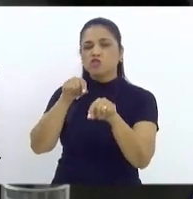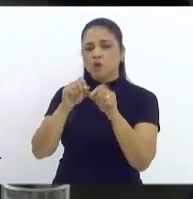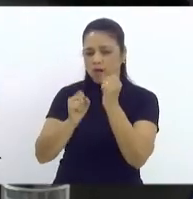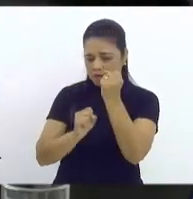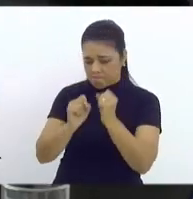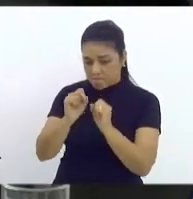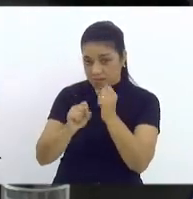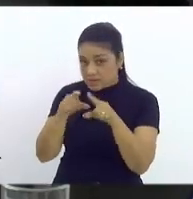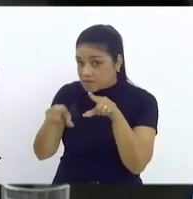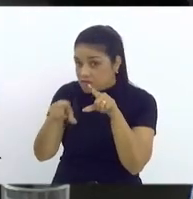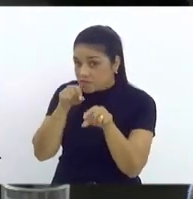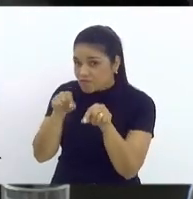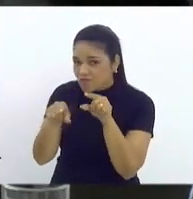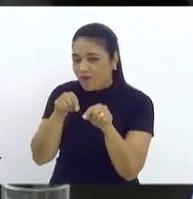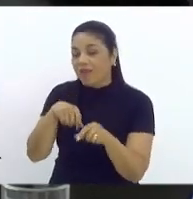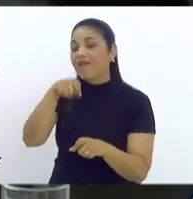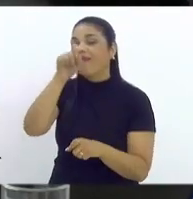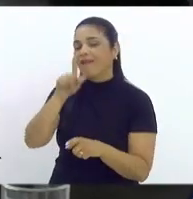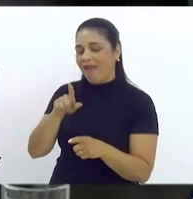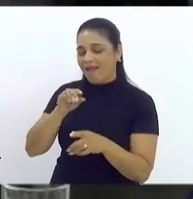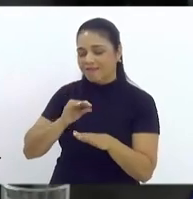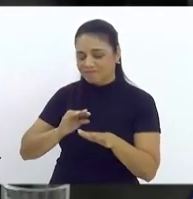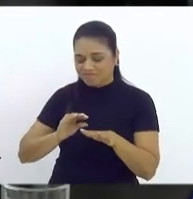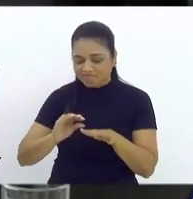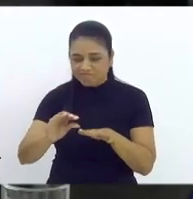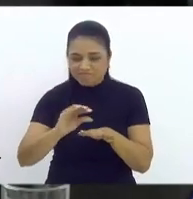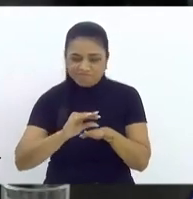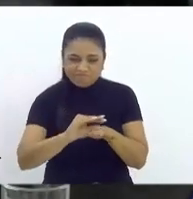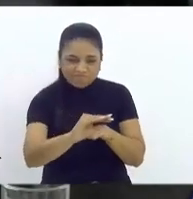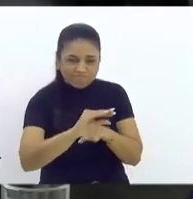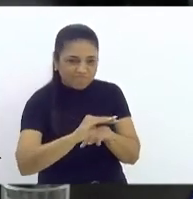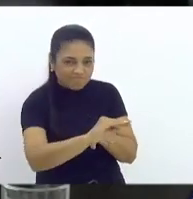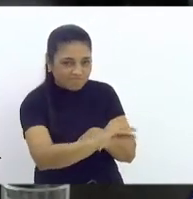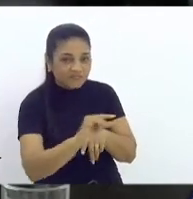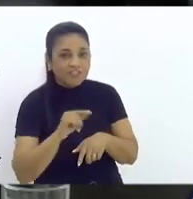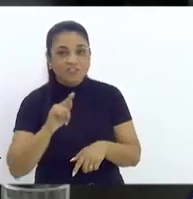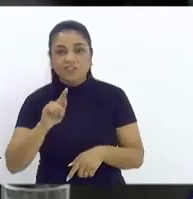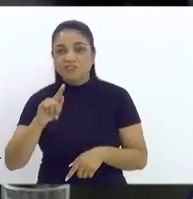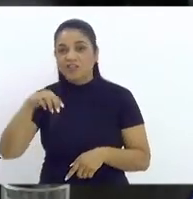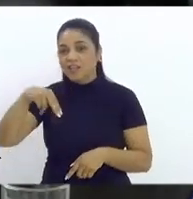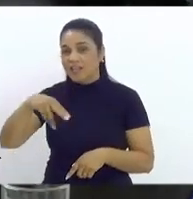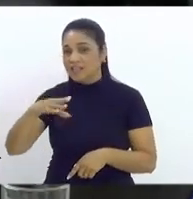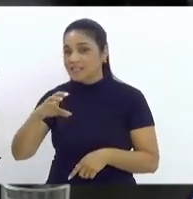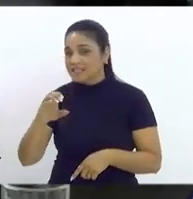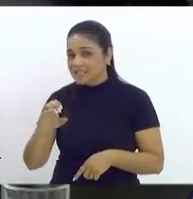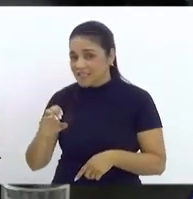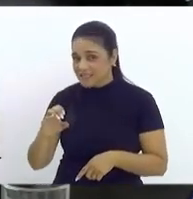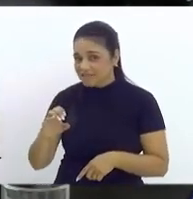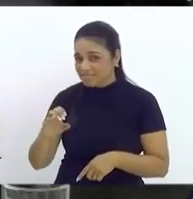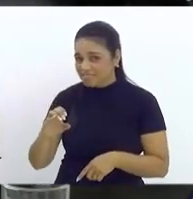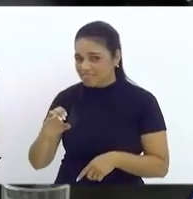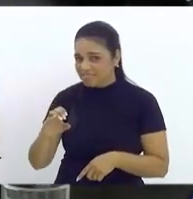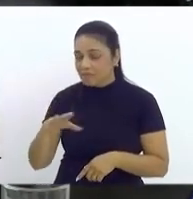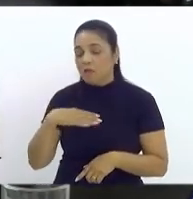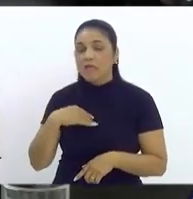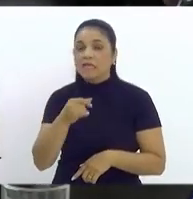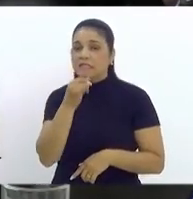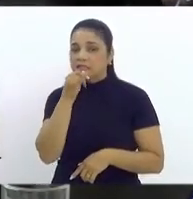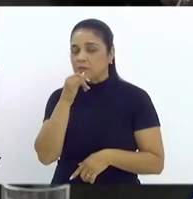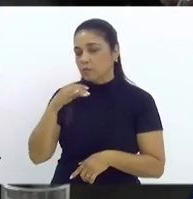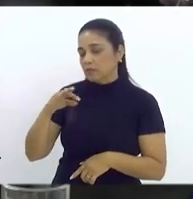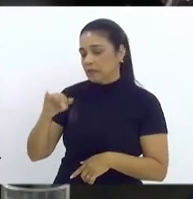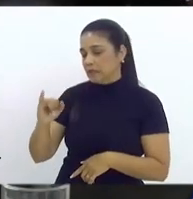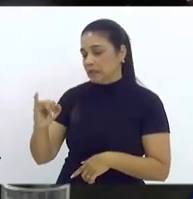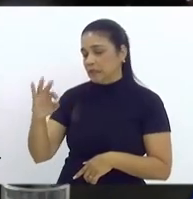escolhe para quem ela vai fornecer o GNC. Algumas redes só. Por exemplo, Itapiruna só existe